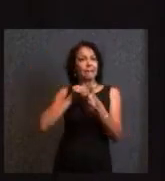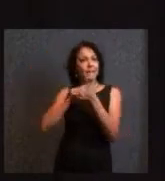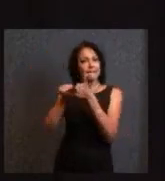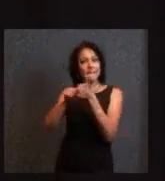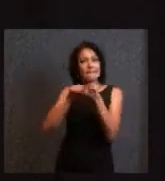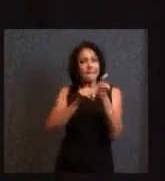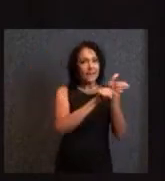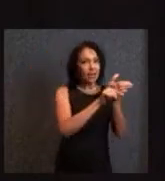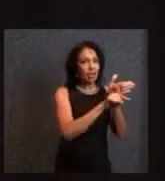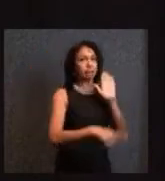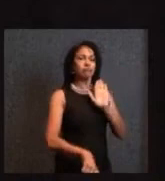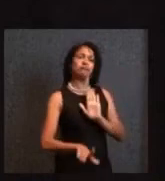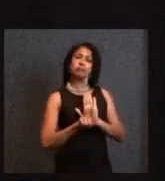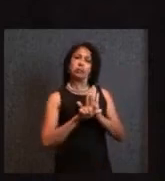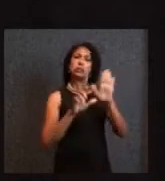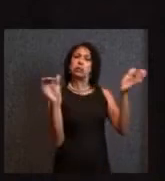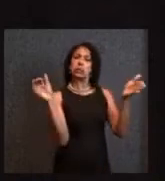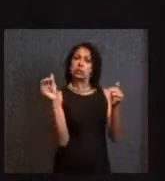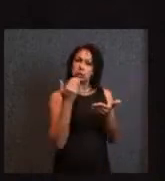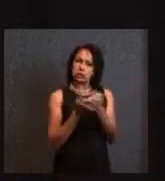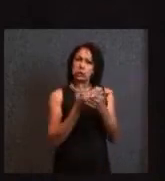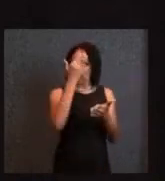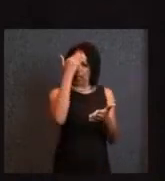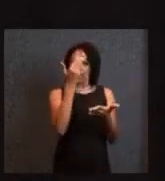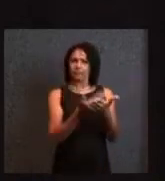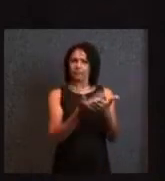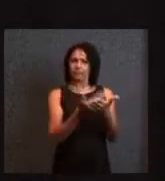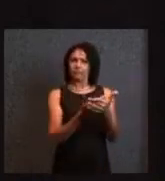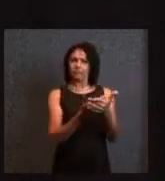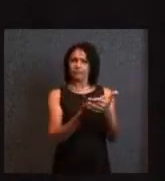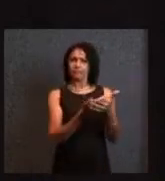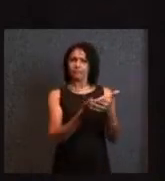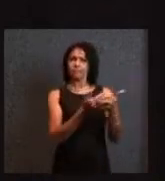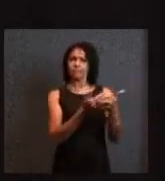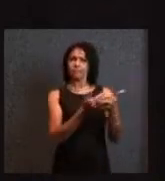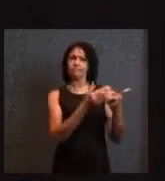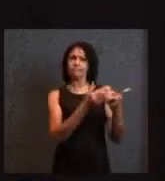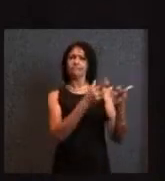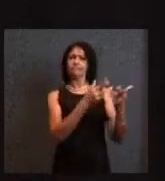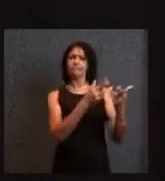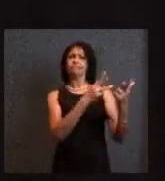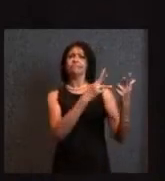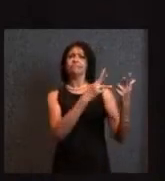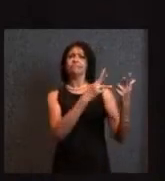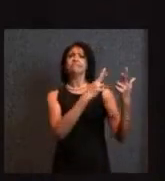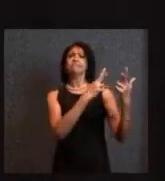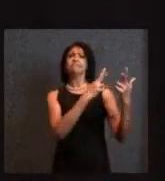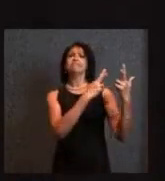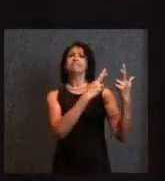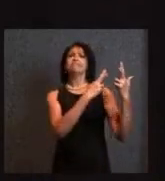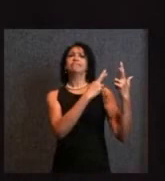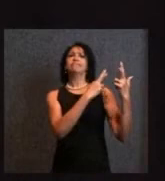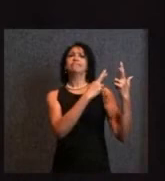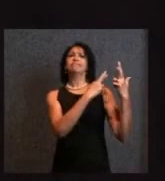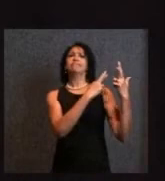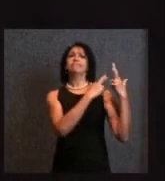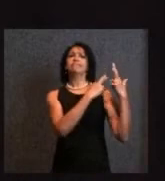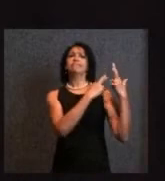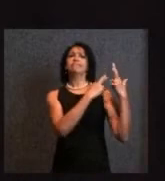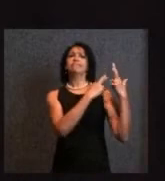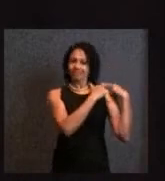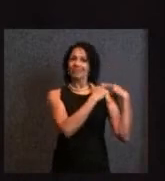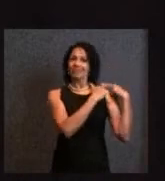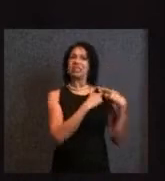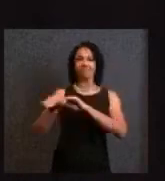dessas lideranças o compromisso irrestrito de ter a educação como prioridade. É por isso que